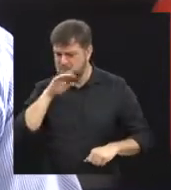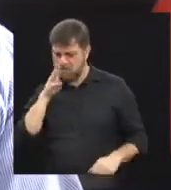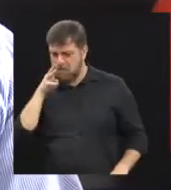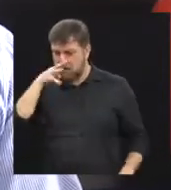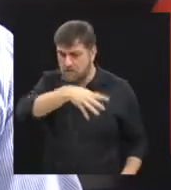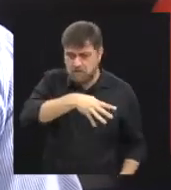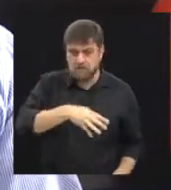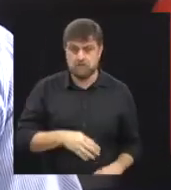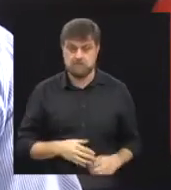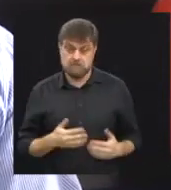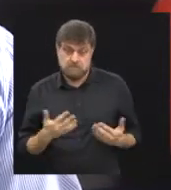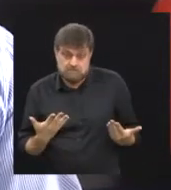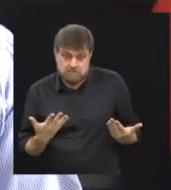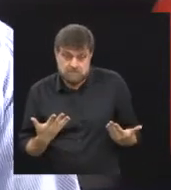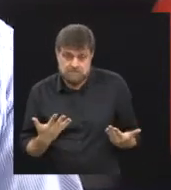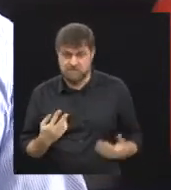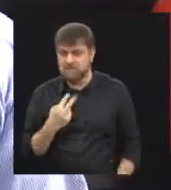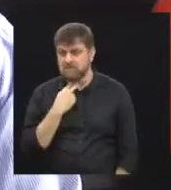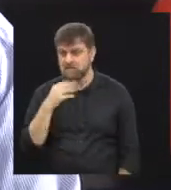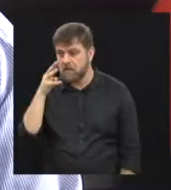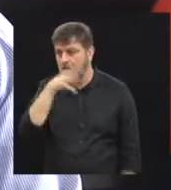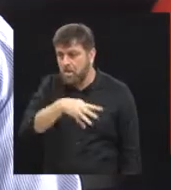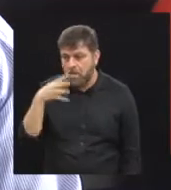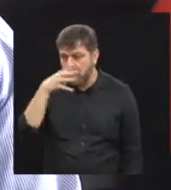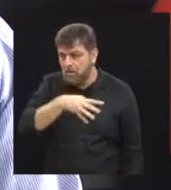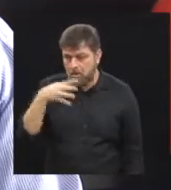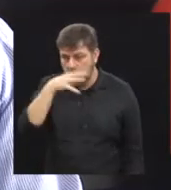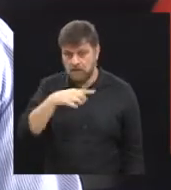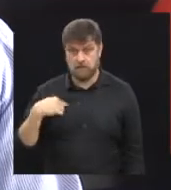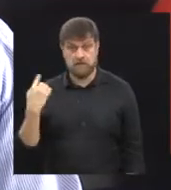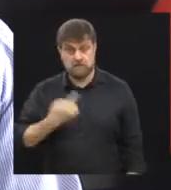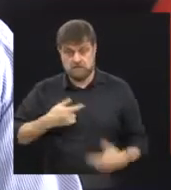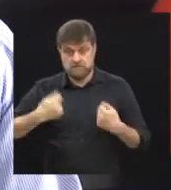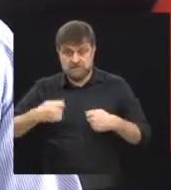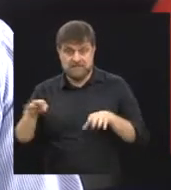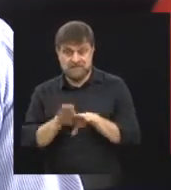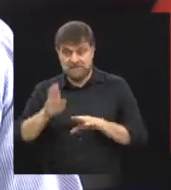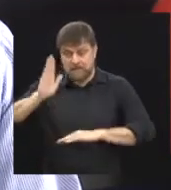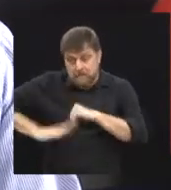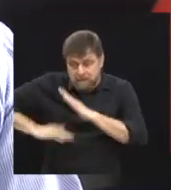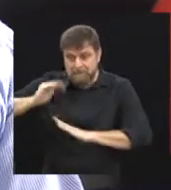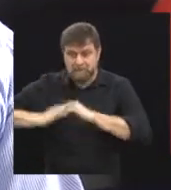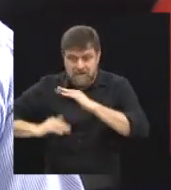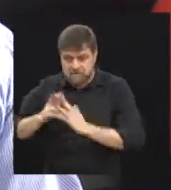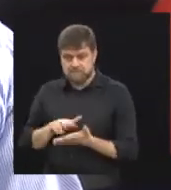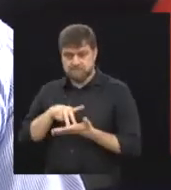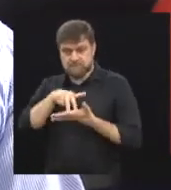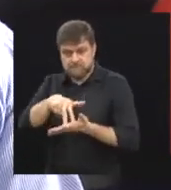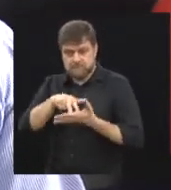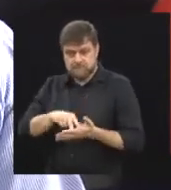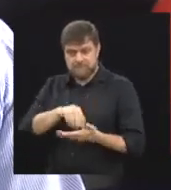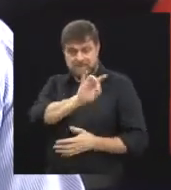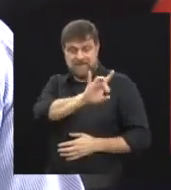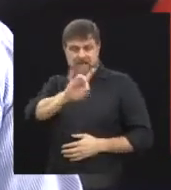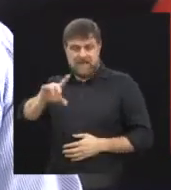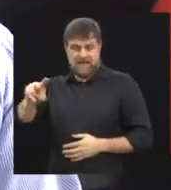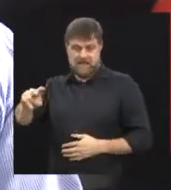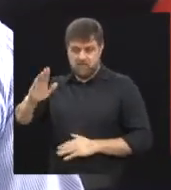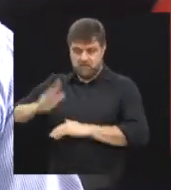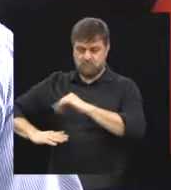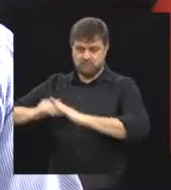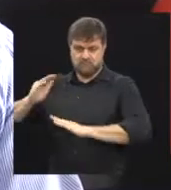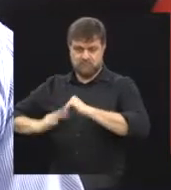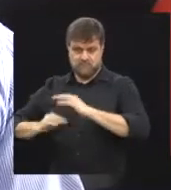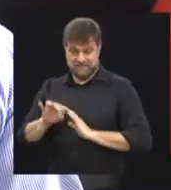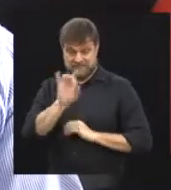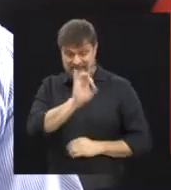né? Mas não adianta só culpar, né? Você tem que ter uma participação, você tem que fazer a sua parte.